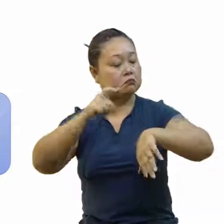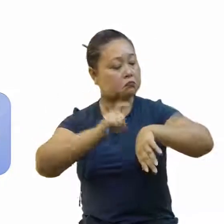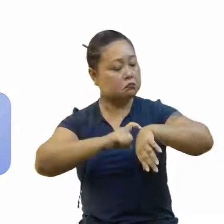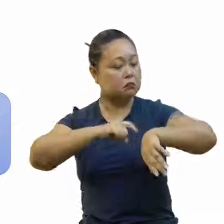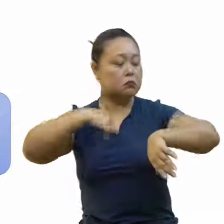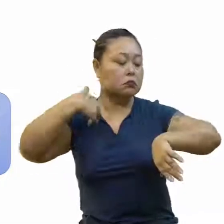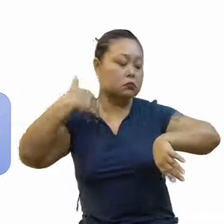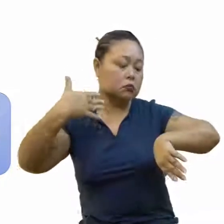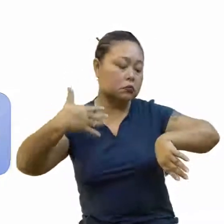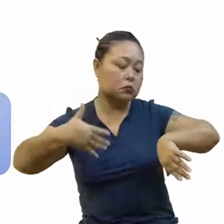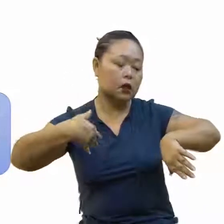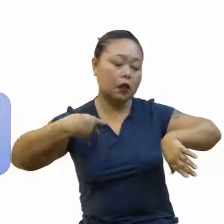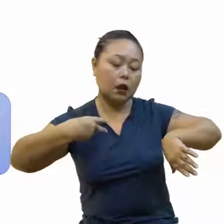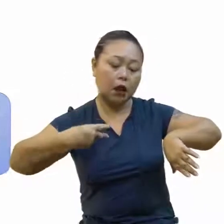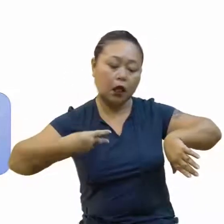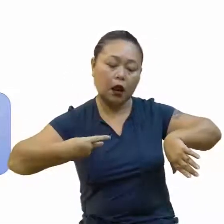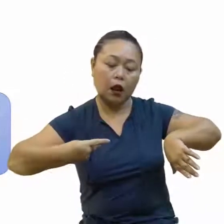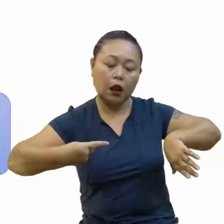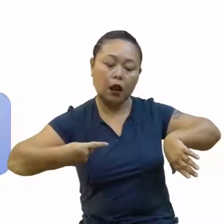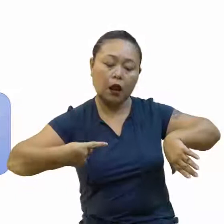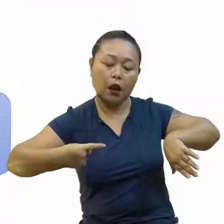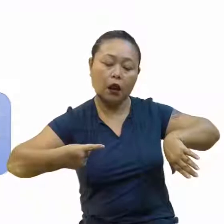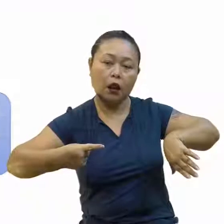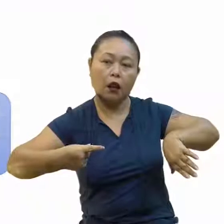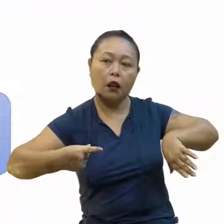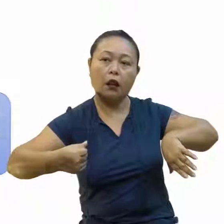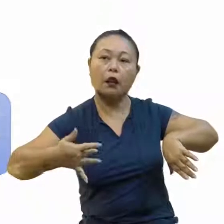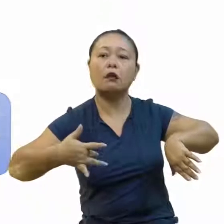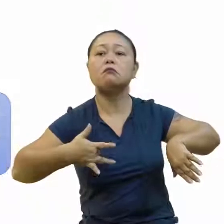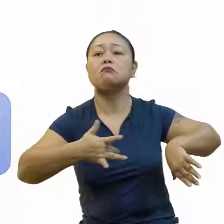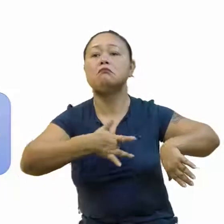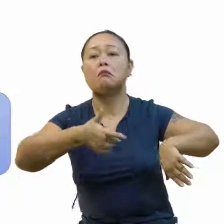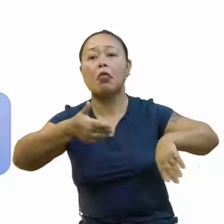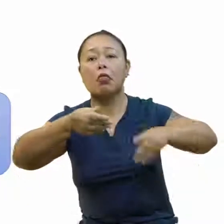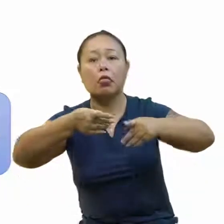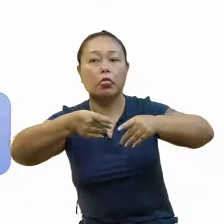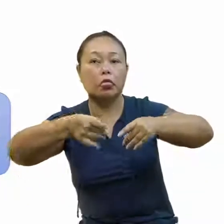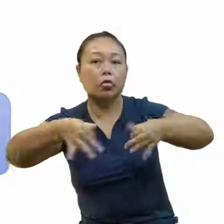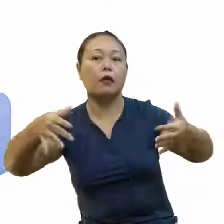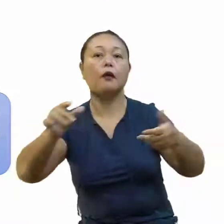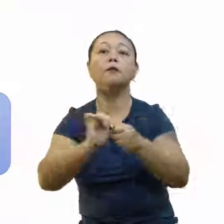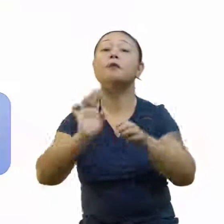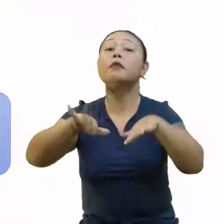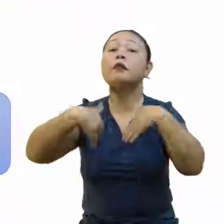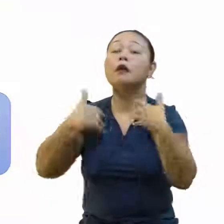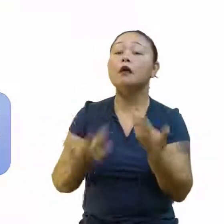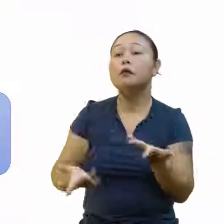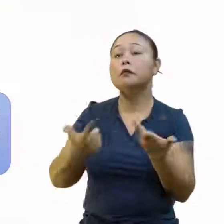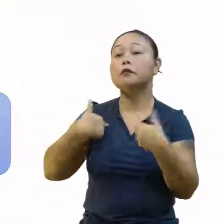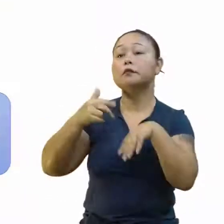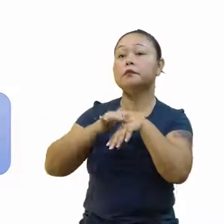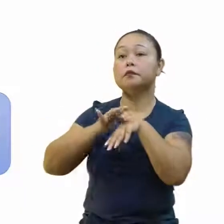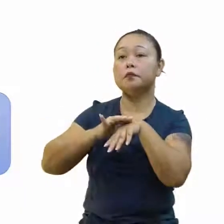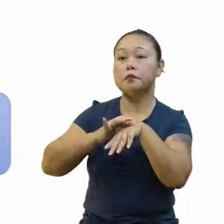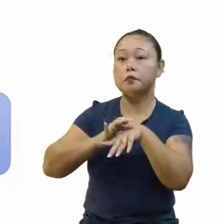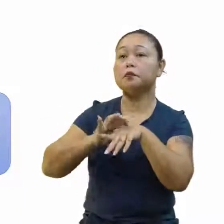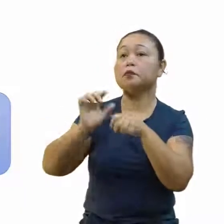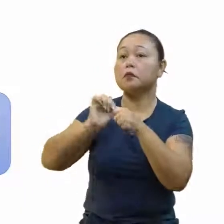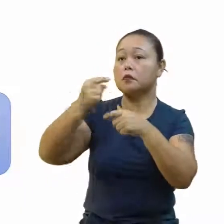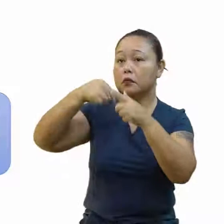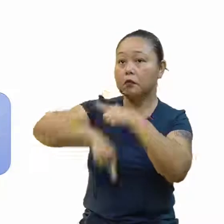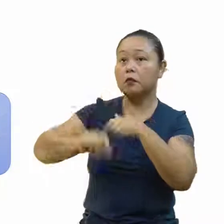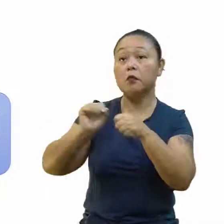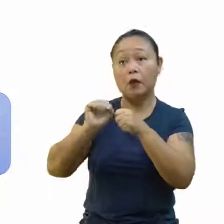tem aí essa deterioração. As doenças crônico-degenerativas, elas também têm influência do perfil